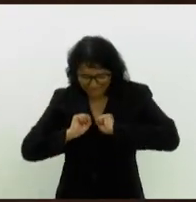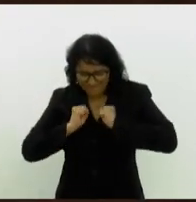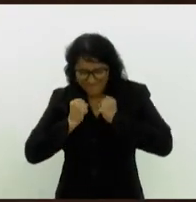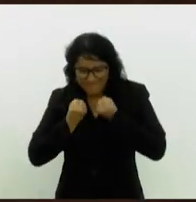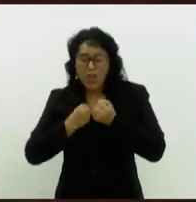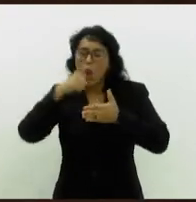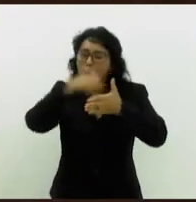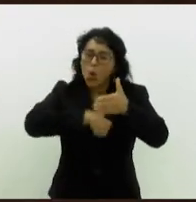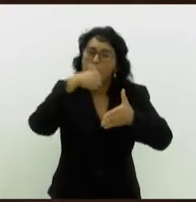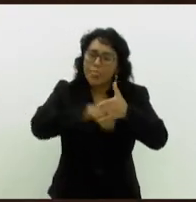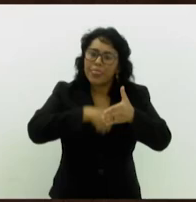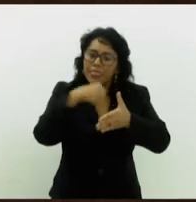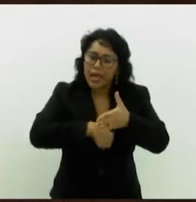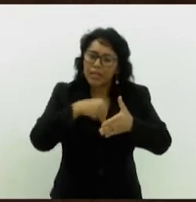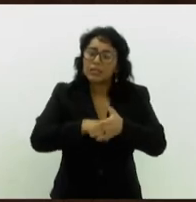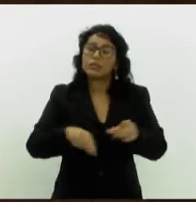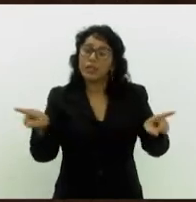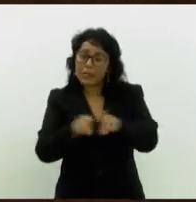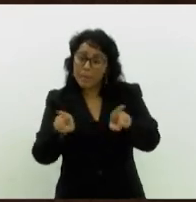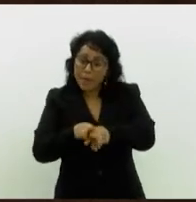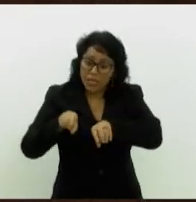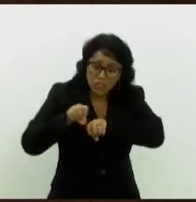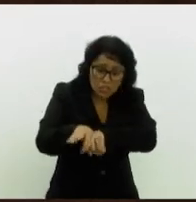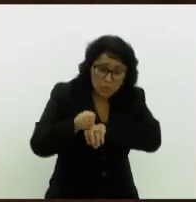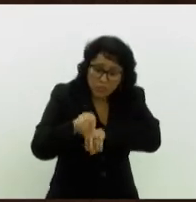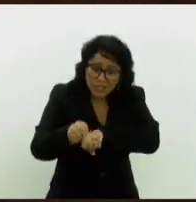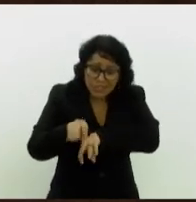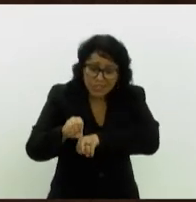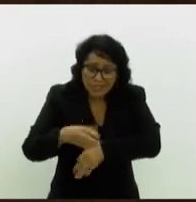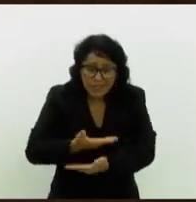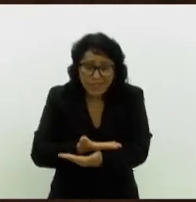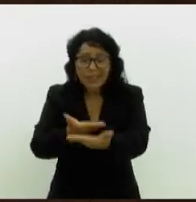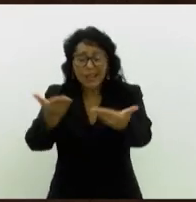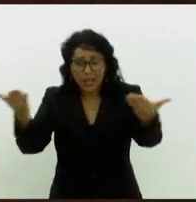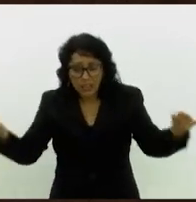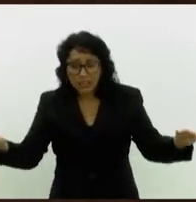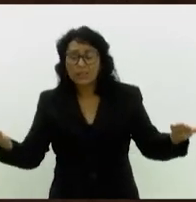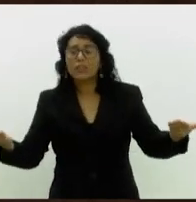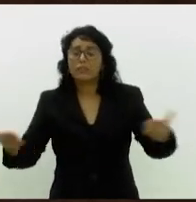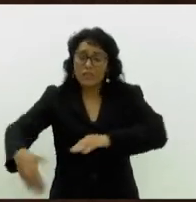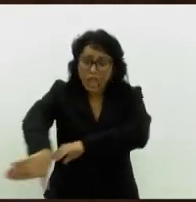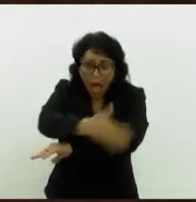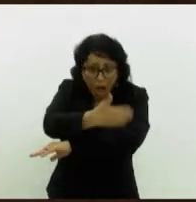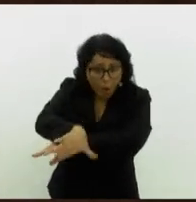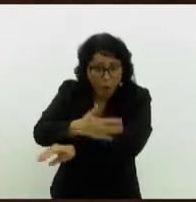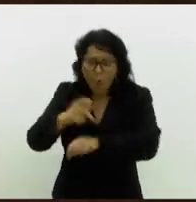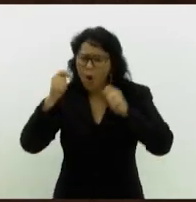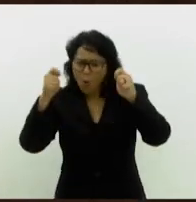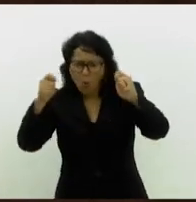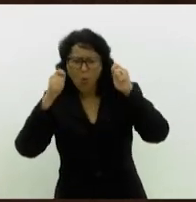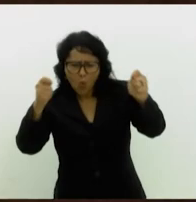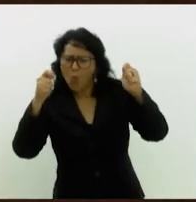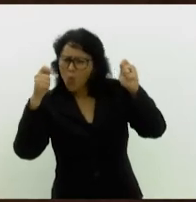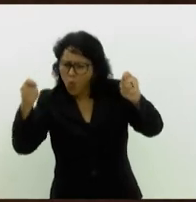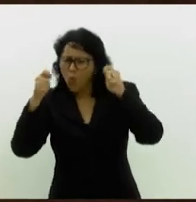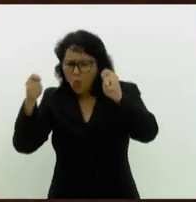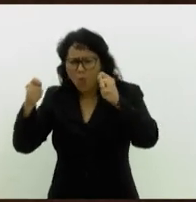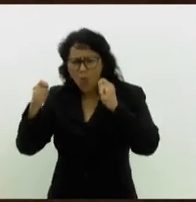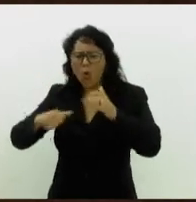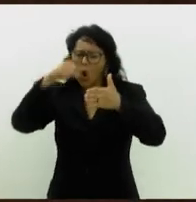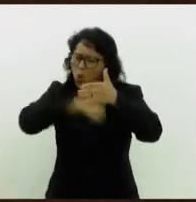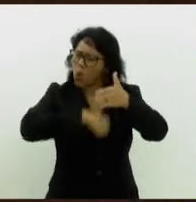ensinando dizer que vocês na rua fazendo seu as mobilizações lutando pelos seus